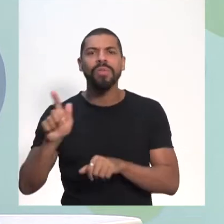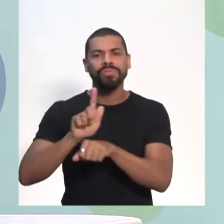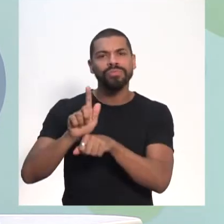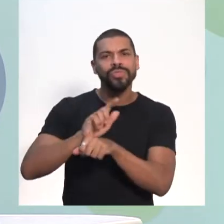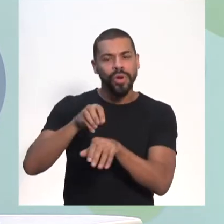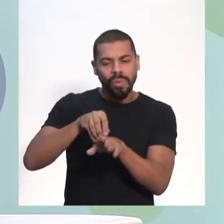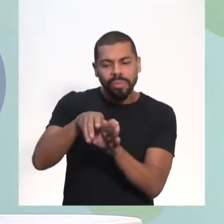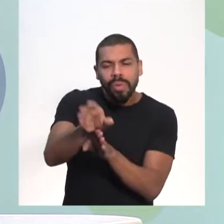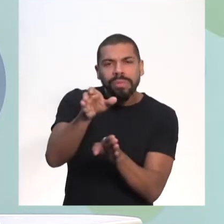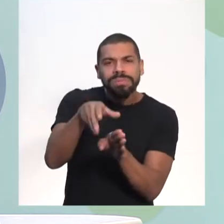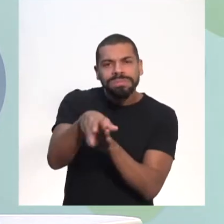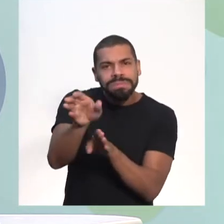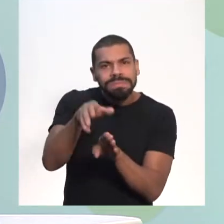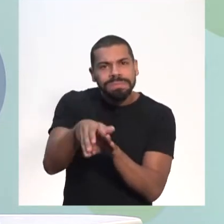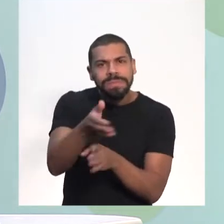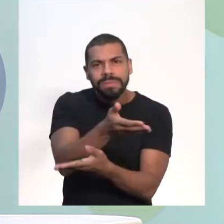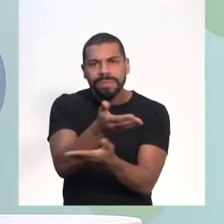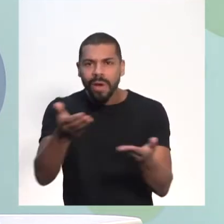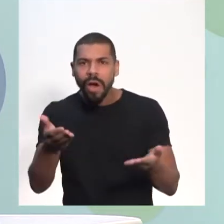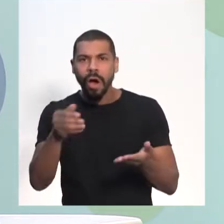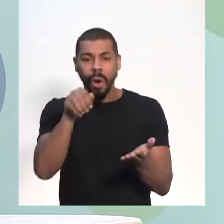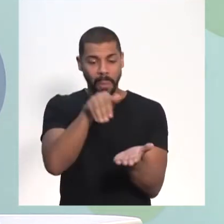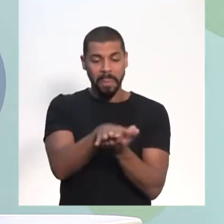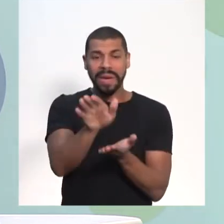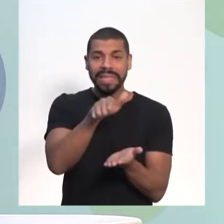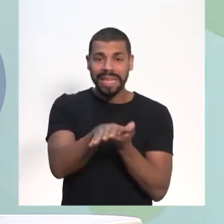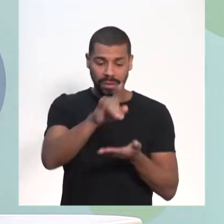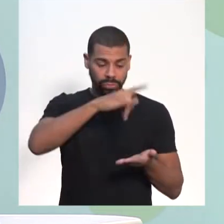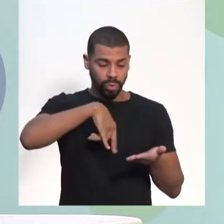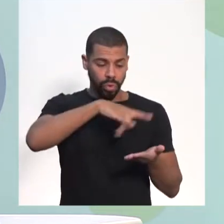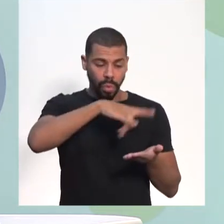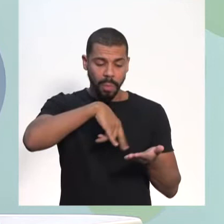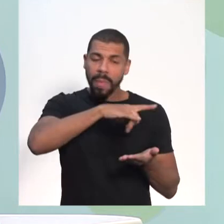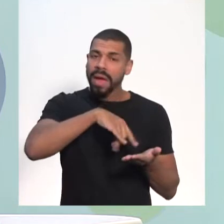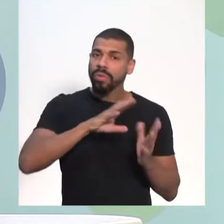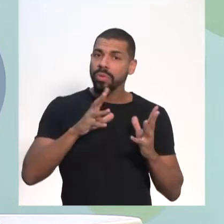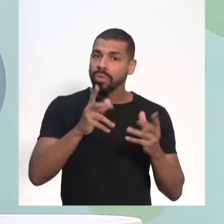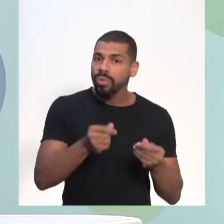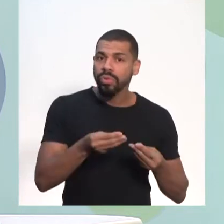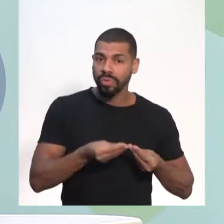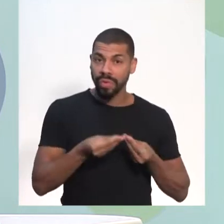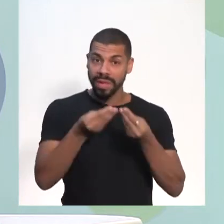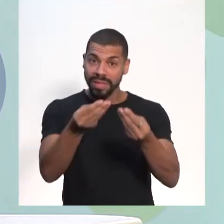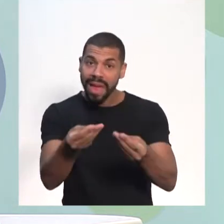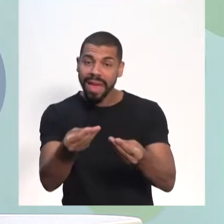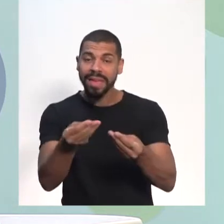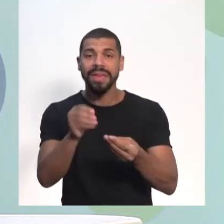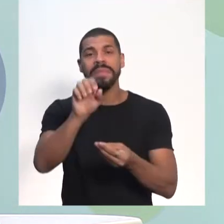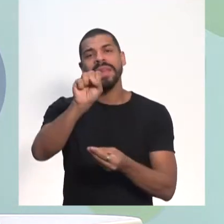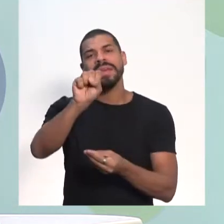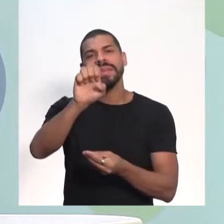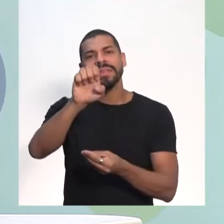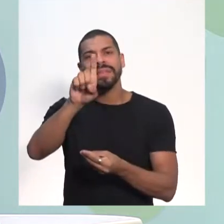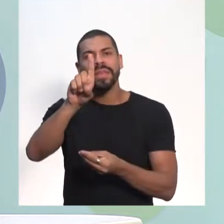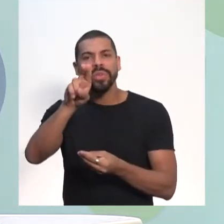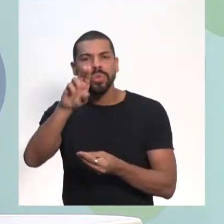vocês, os materiais impressos também, os kits que foram entregues pela própria SEDUC. Então, articular tudo